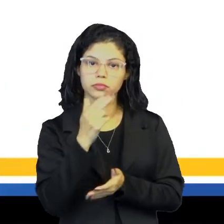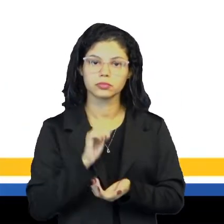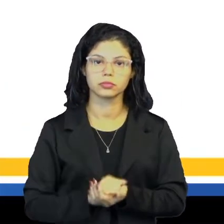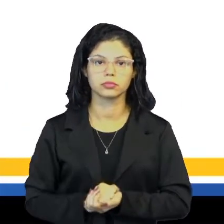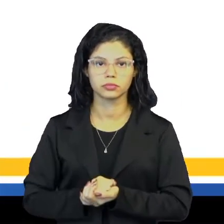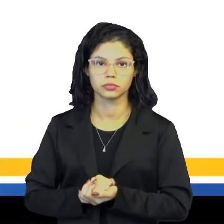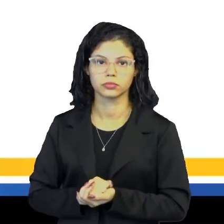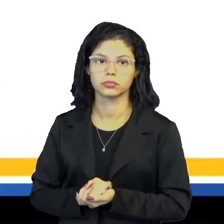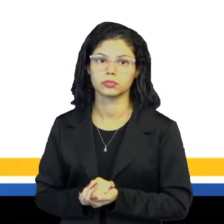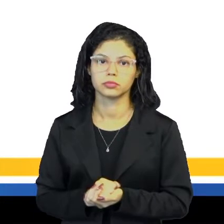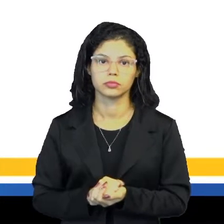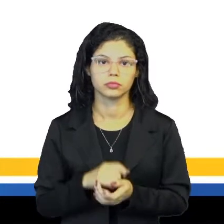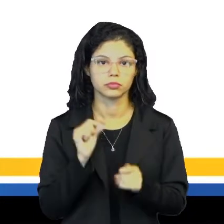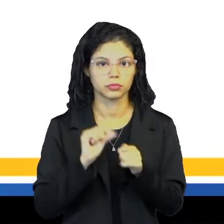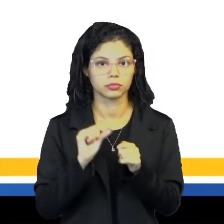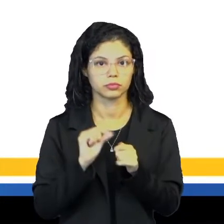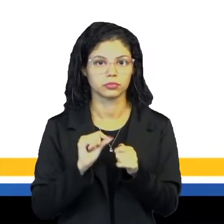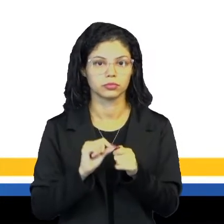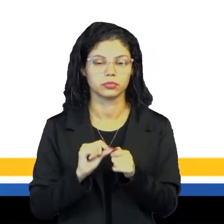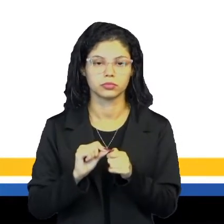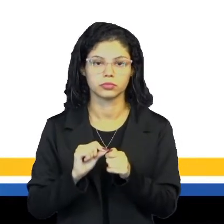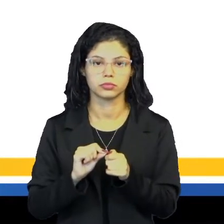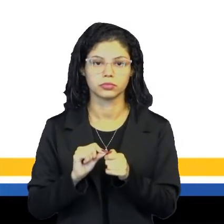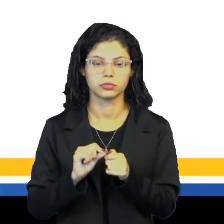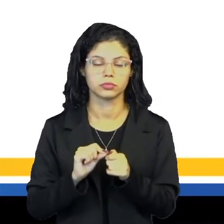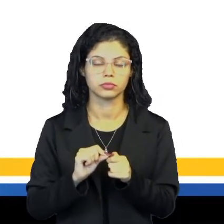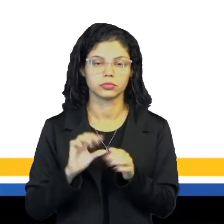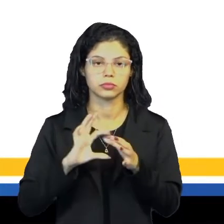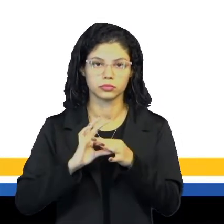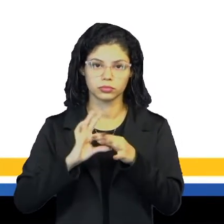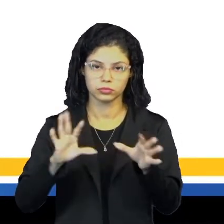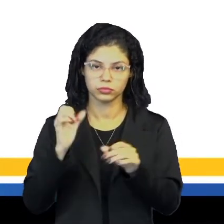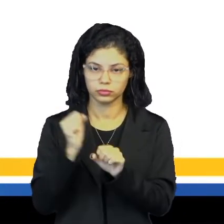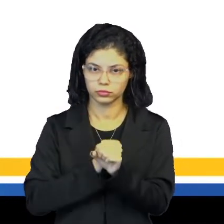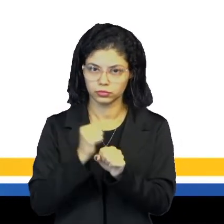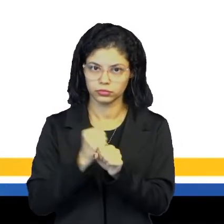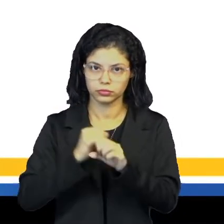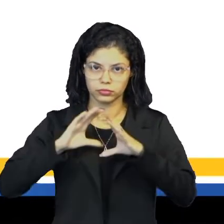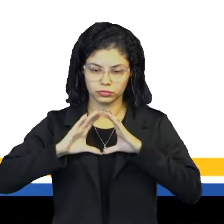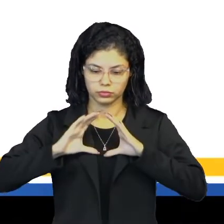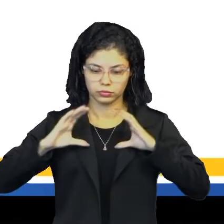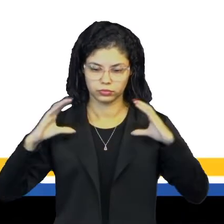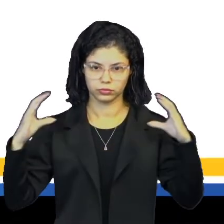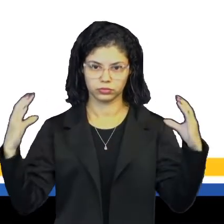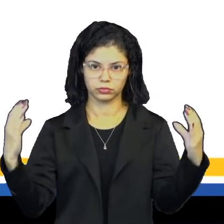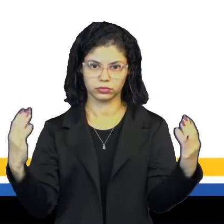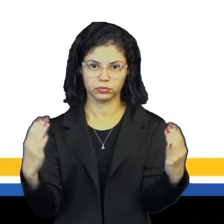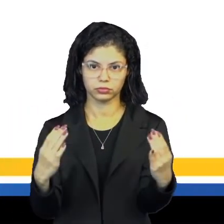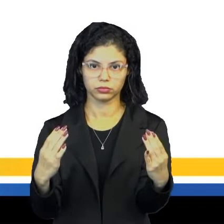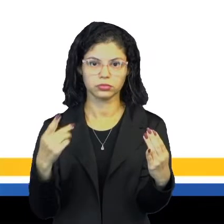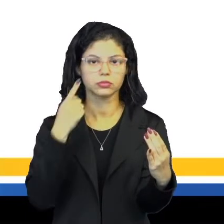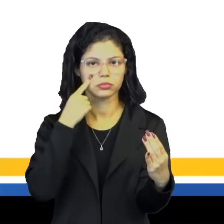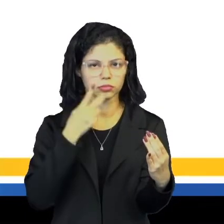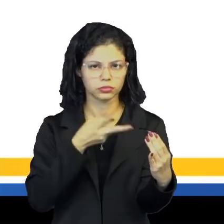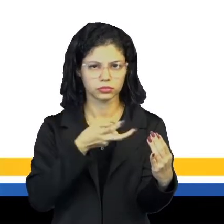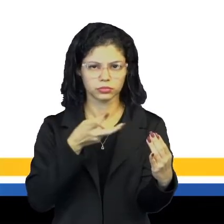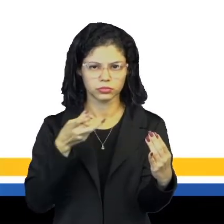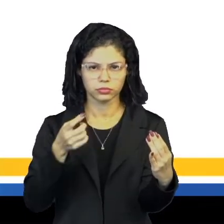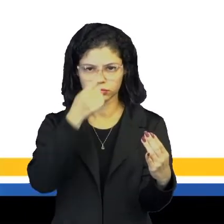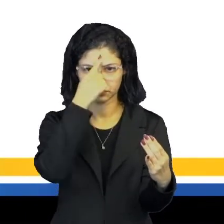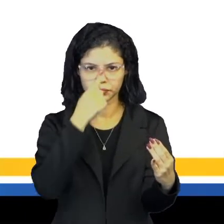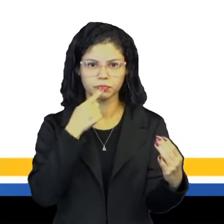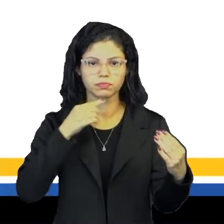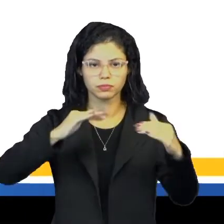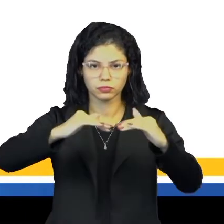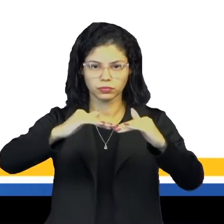As apresentações eram feitas ao ar livre, em construções de formatos semicirculares. Se vocês prestarem atenção na